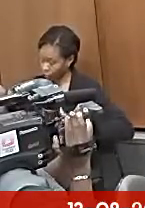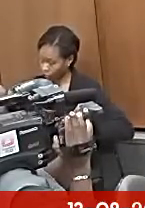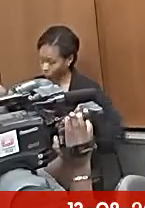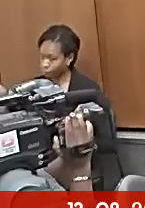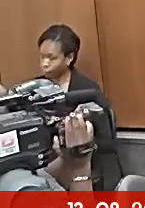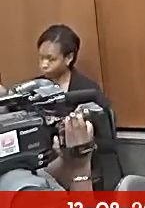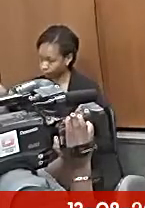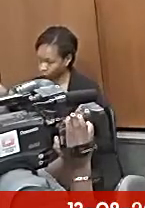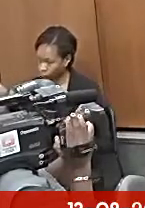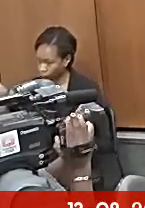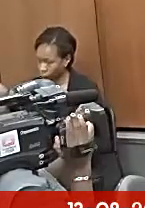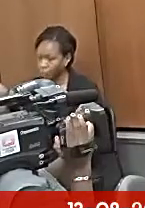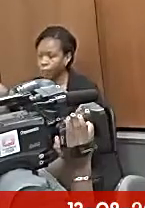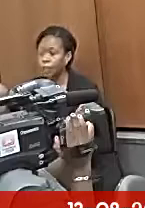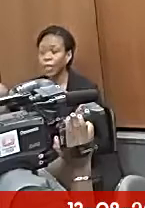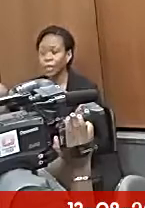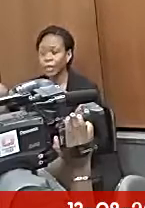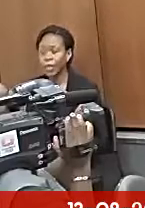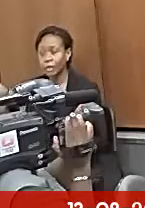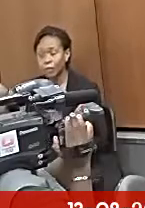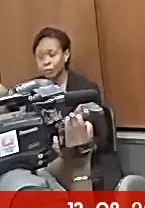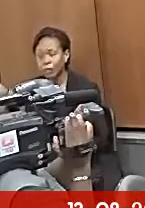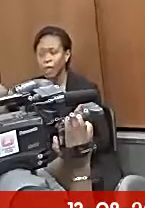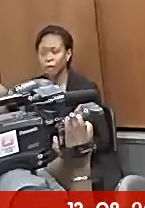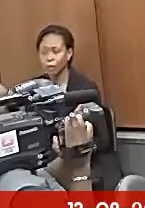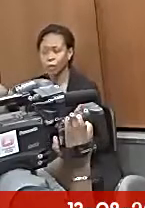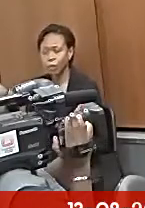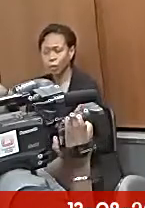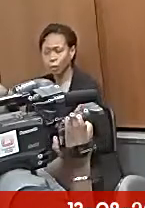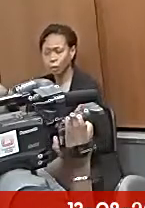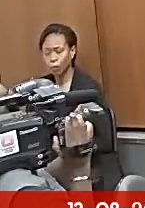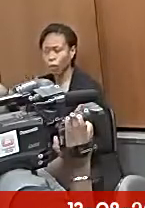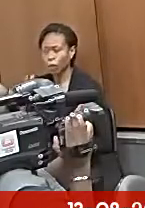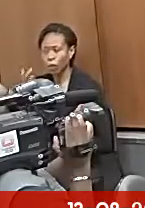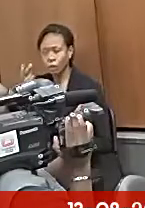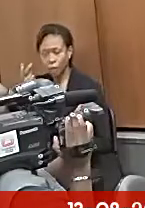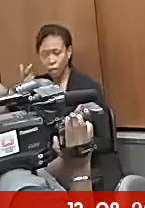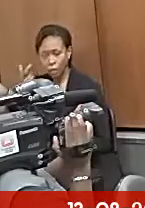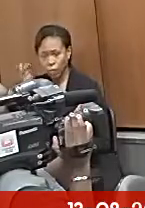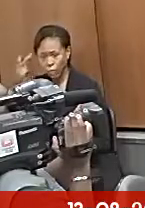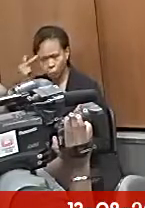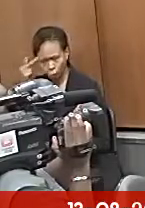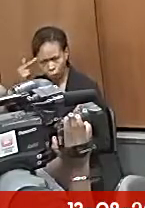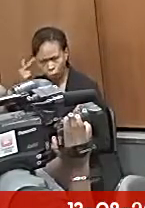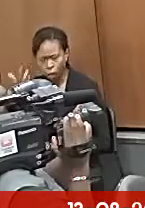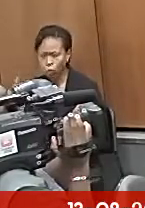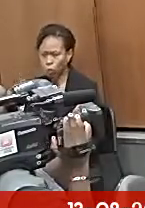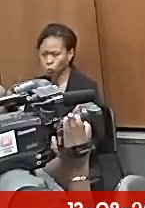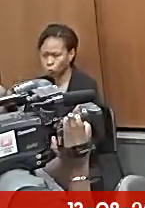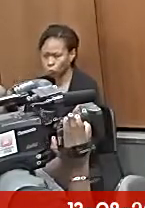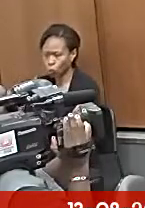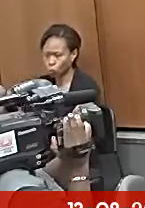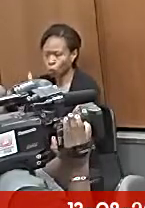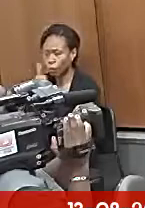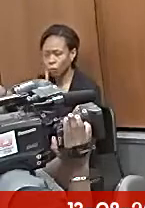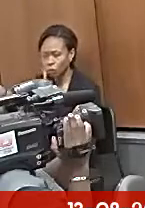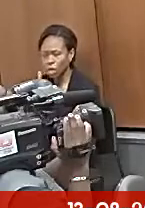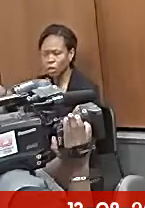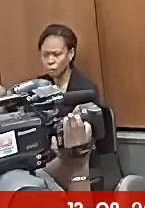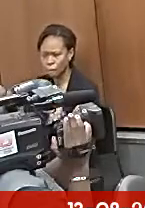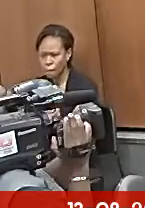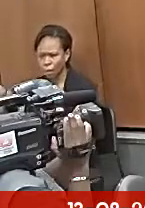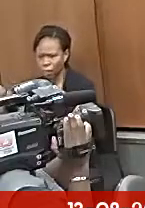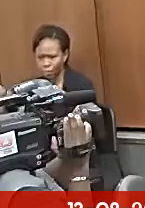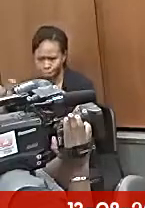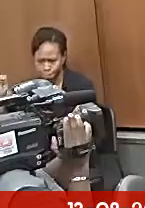em cadeira de rodas realizado em são paulo no período de 1 a 7 de julho o time feminino foi campeão eo masculino